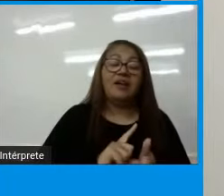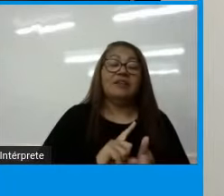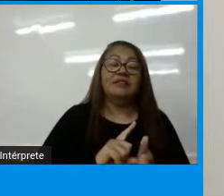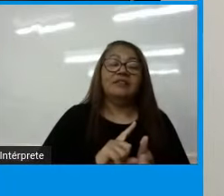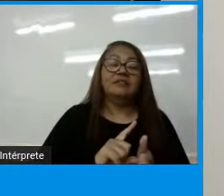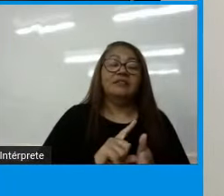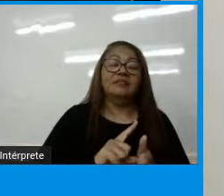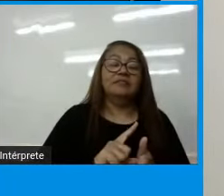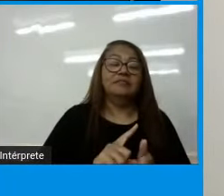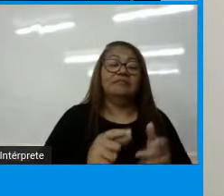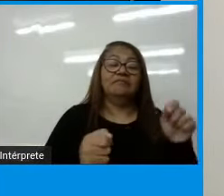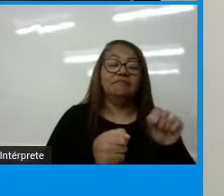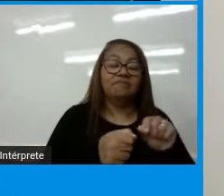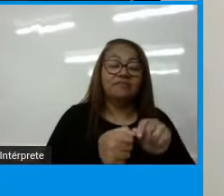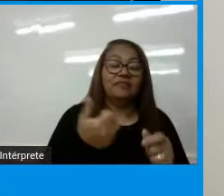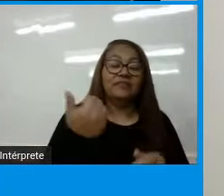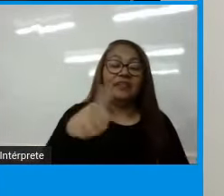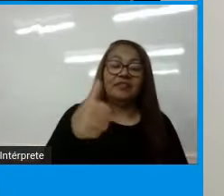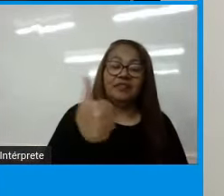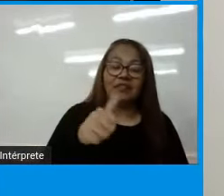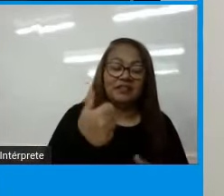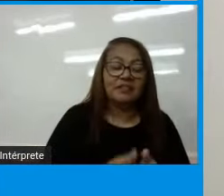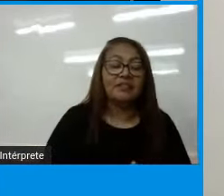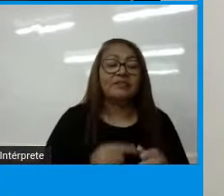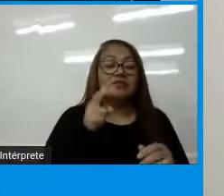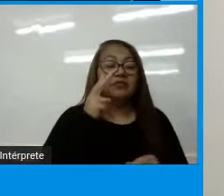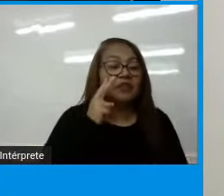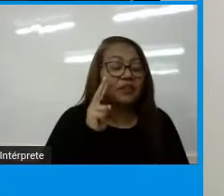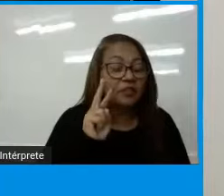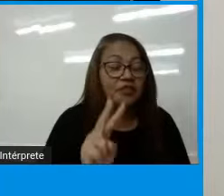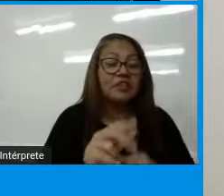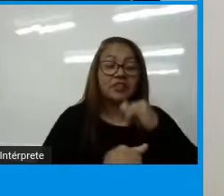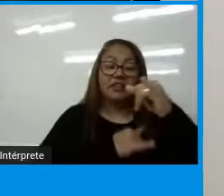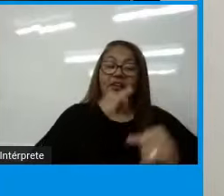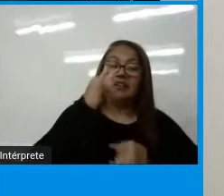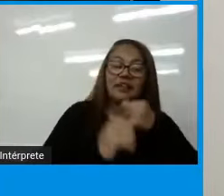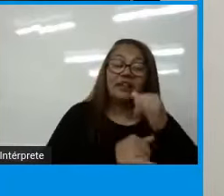edição de vídeo gratuitamente na internet, inclusive no próprio celular.